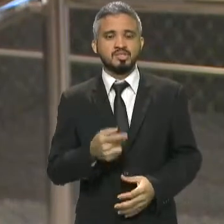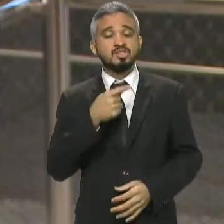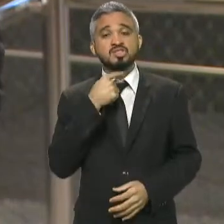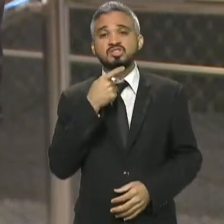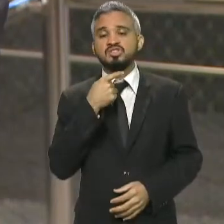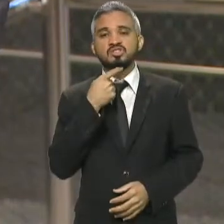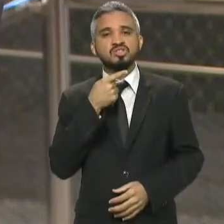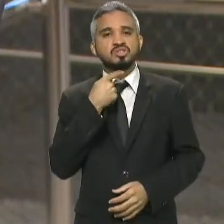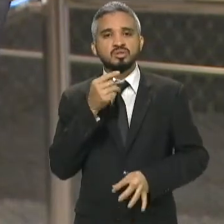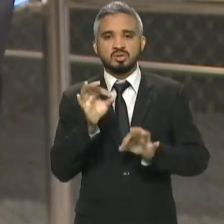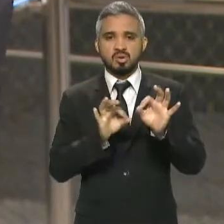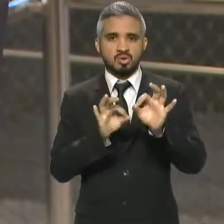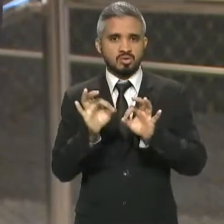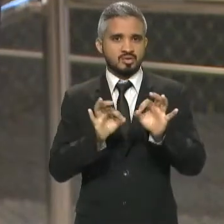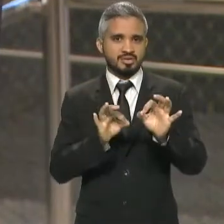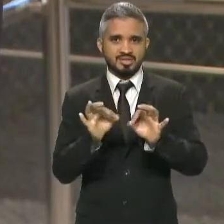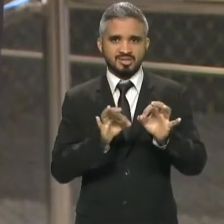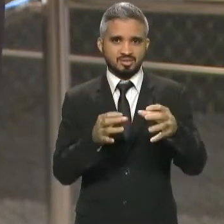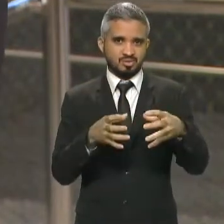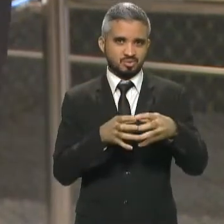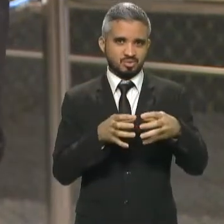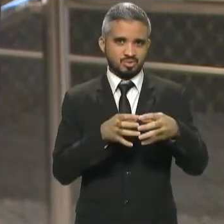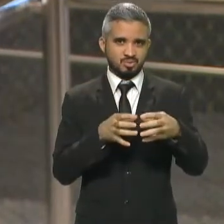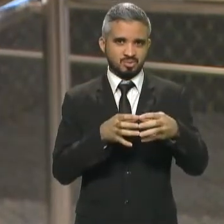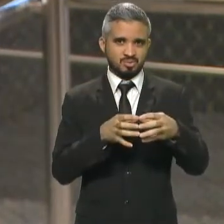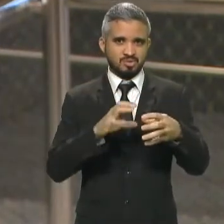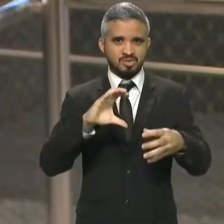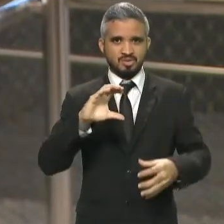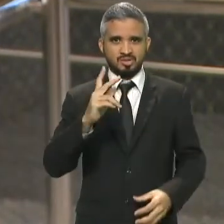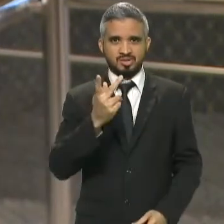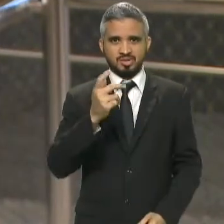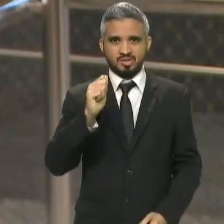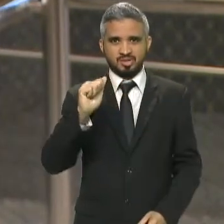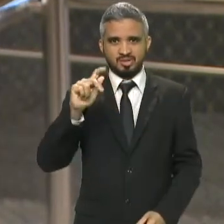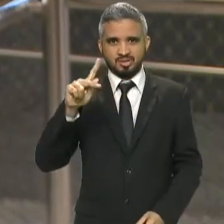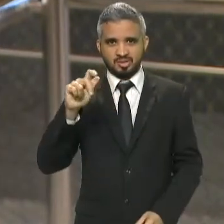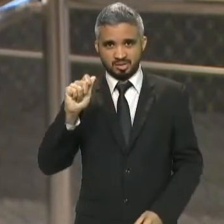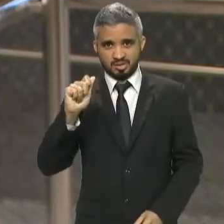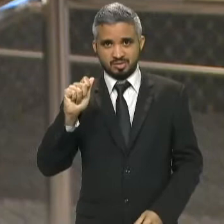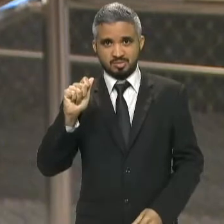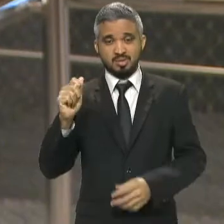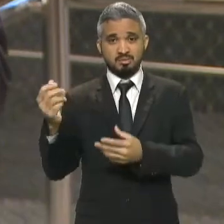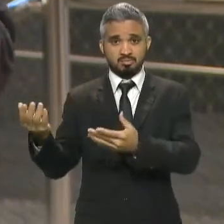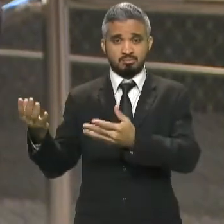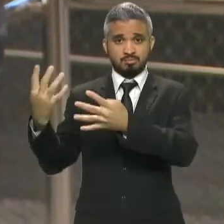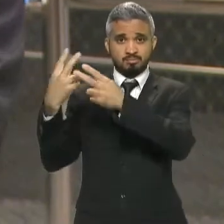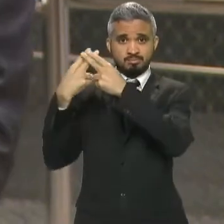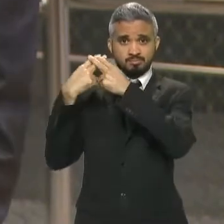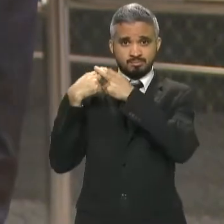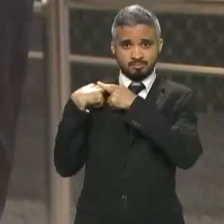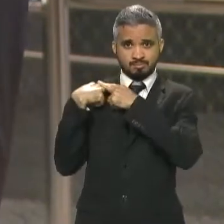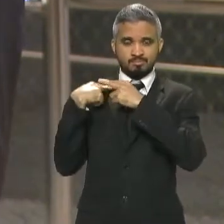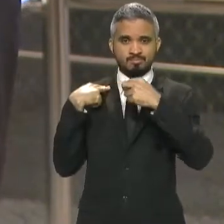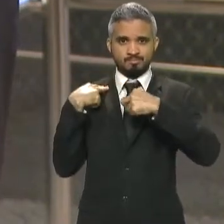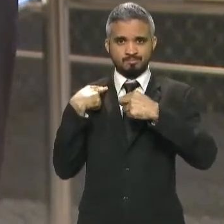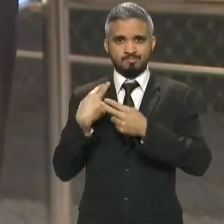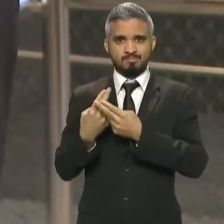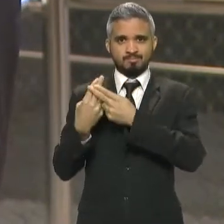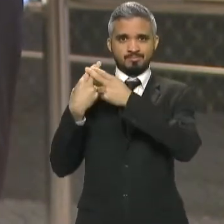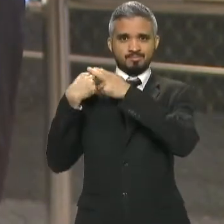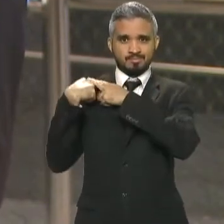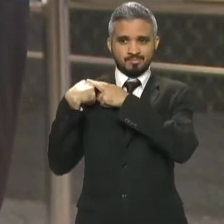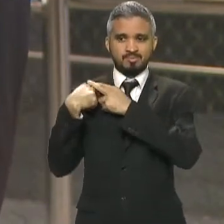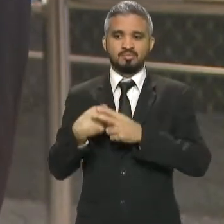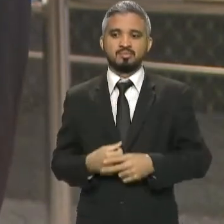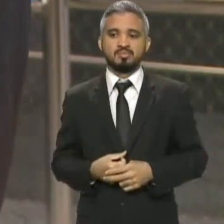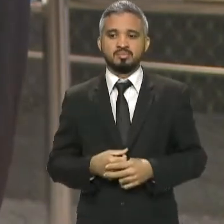chapa. Essa coordenação da construção dessas nominatas está caindo nas minhas mãos. E a construção da candidatura do